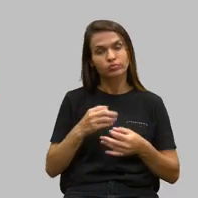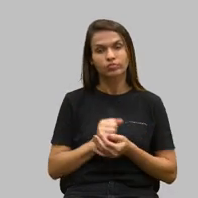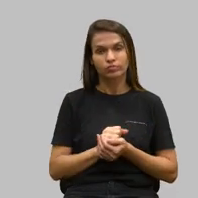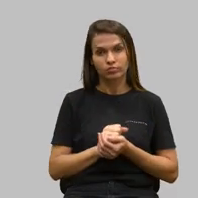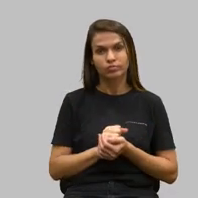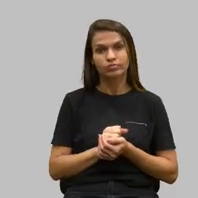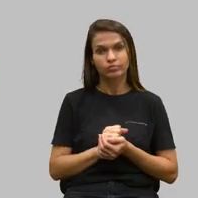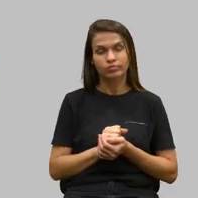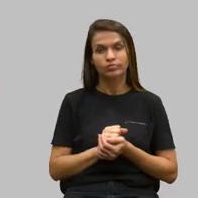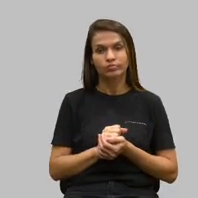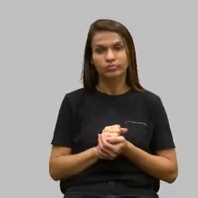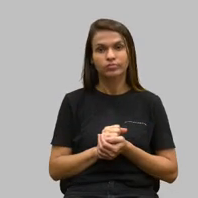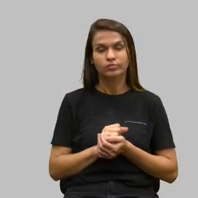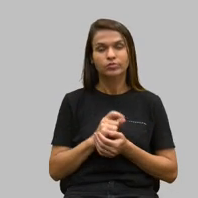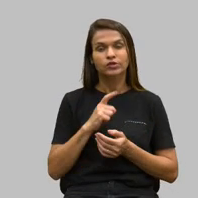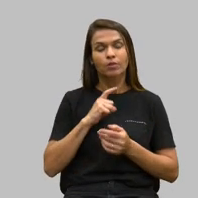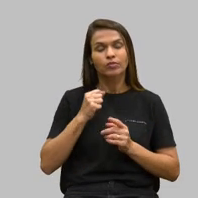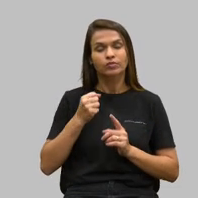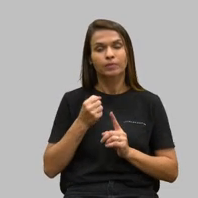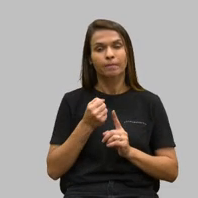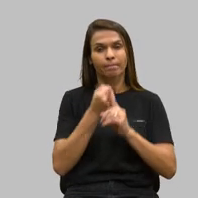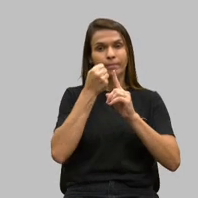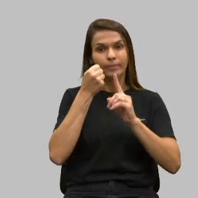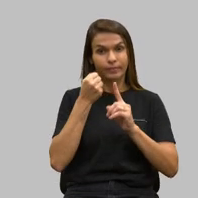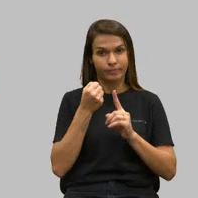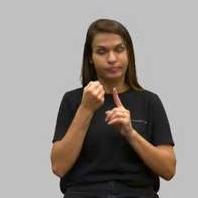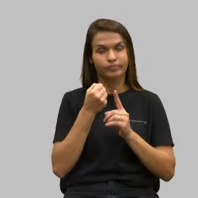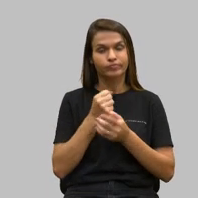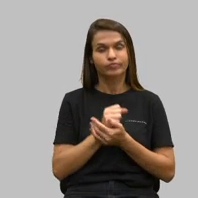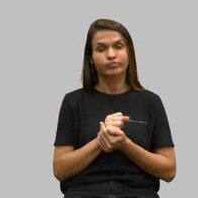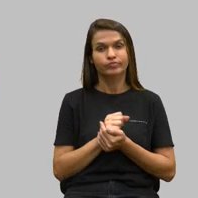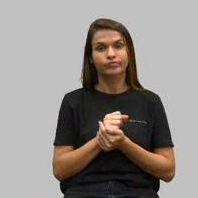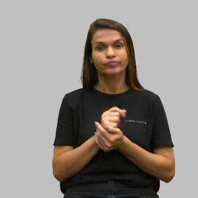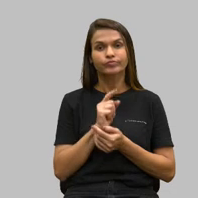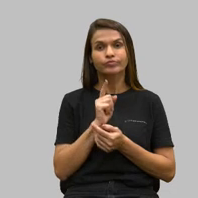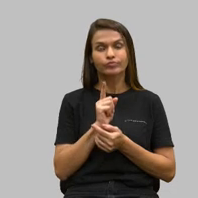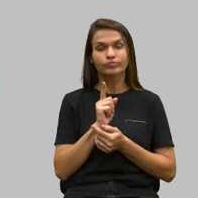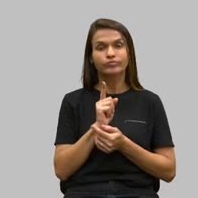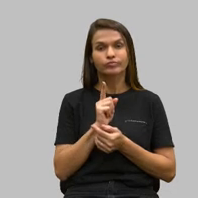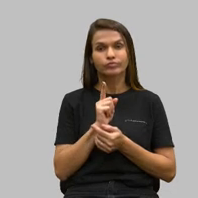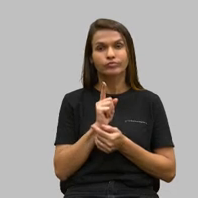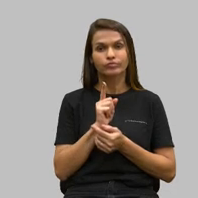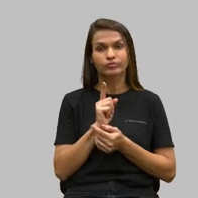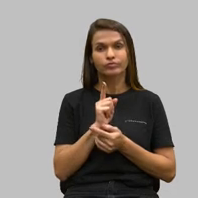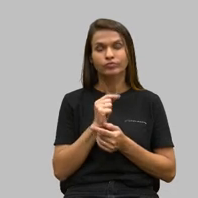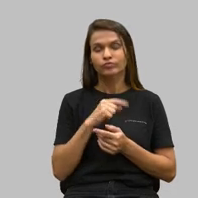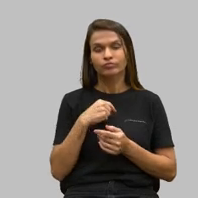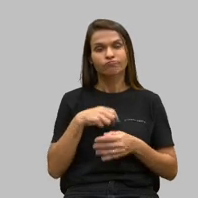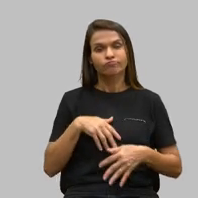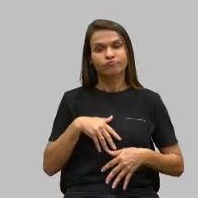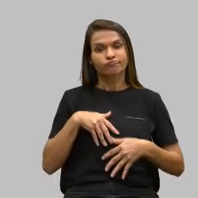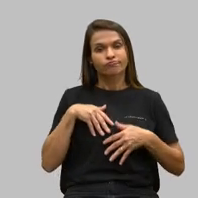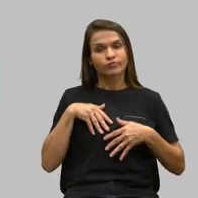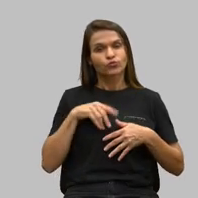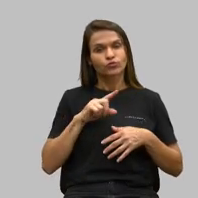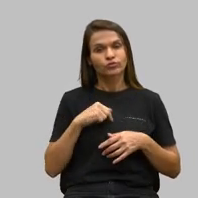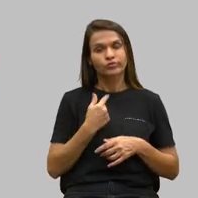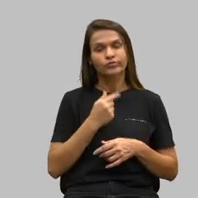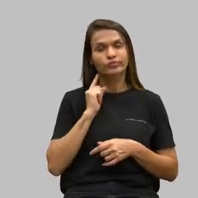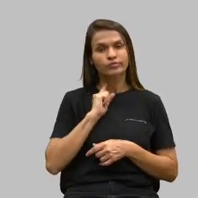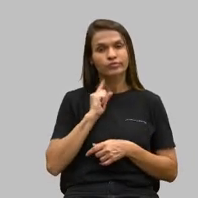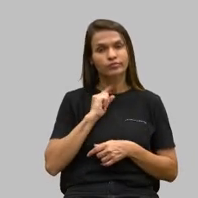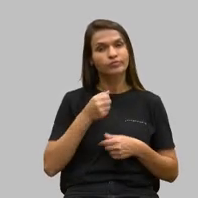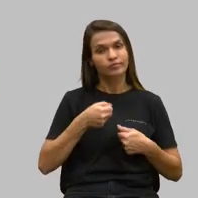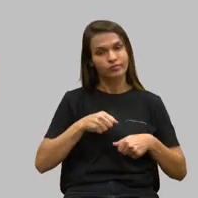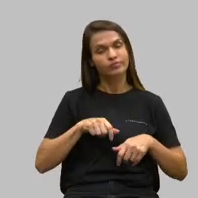um impacto muito grande. Esse aqui, além disso, que a gente tem maior orgulho, viu, gente? Eu acho que todos nós mineiros temos que